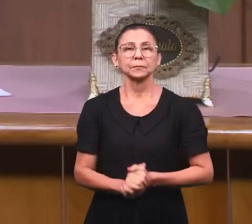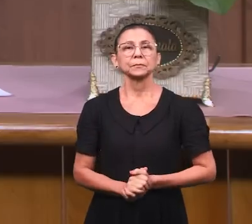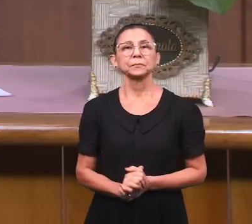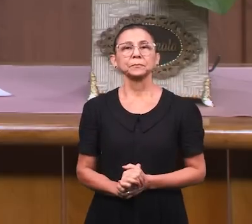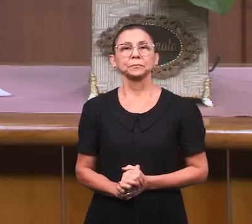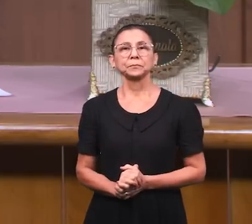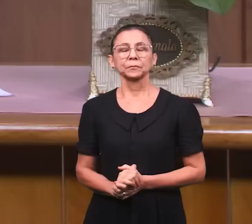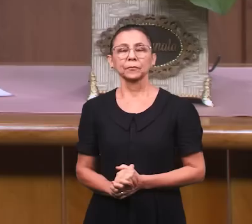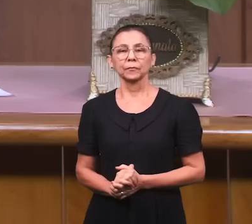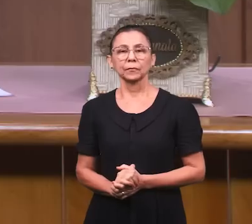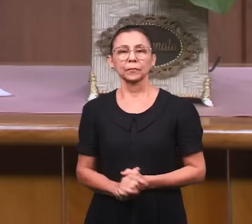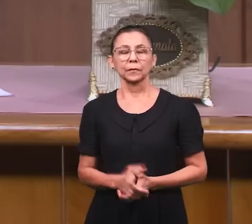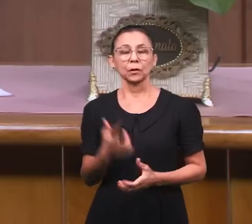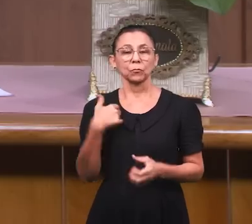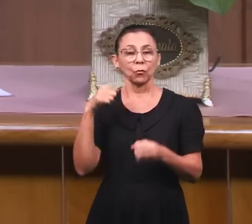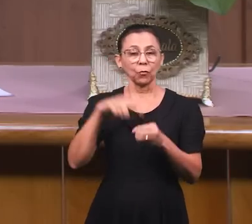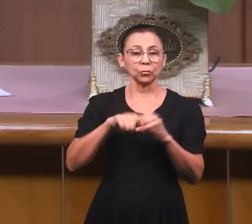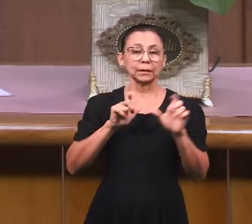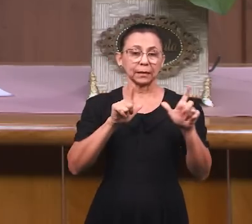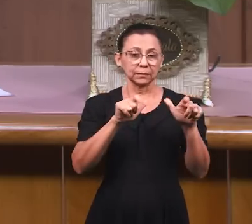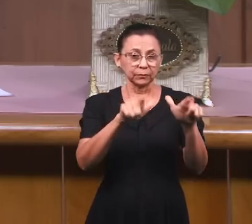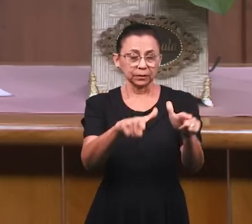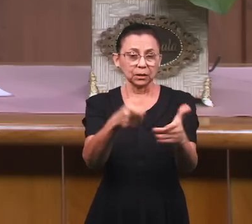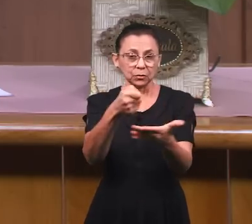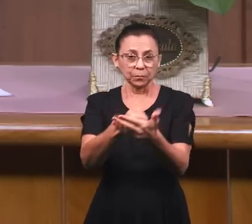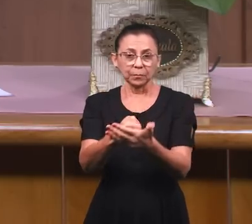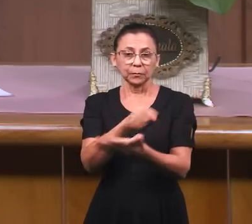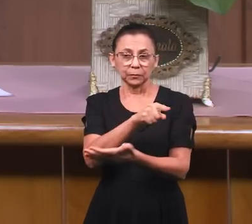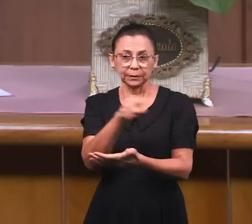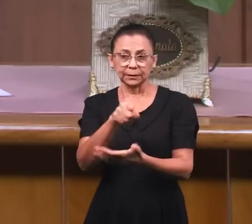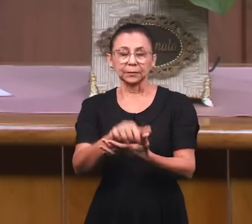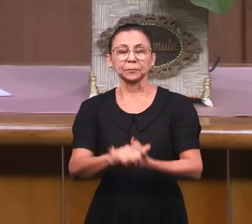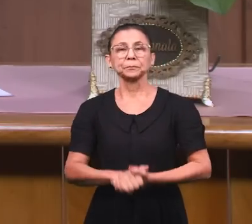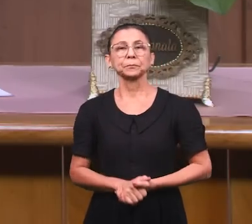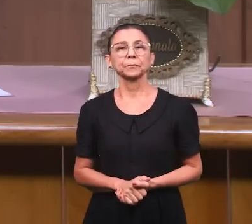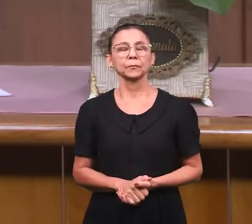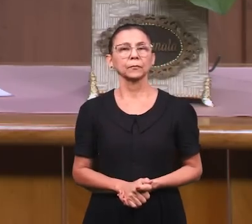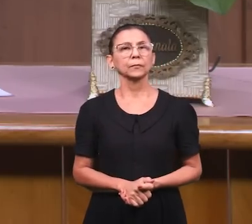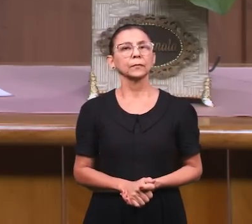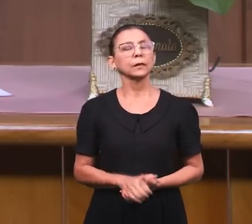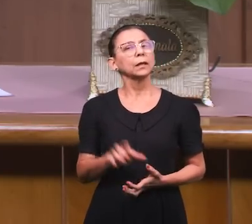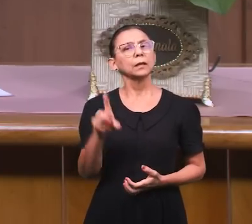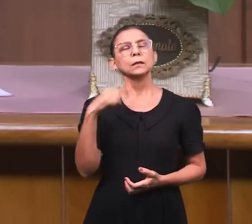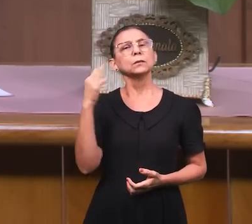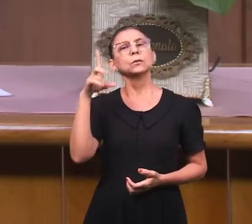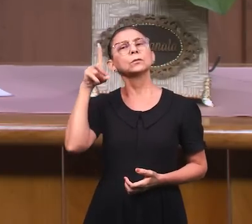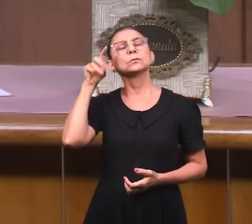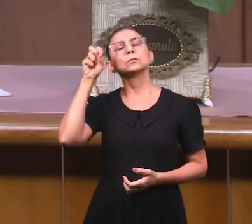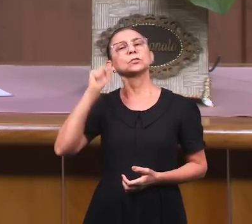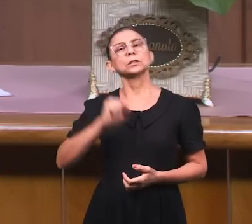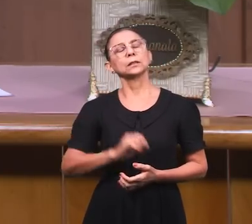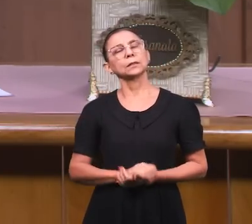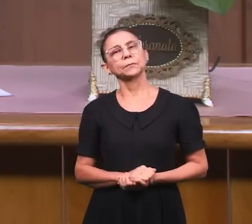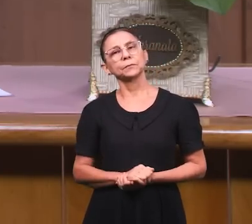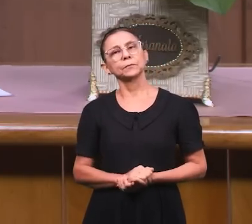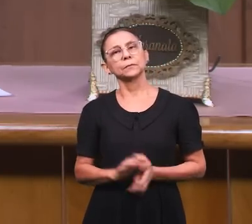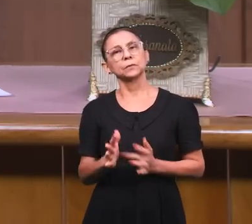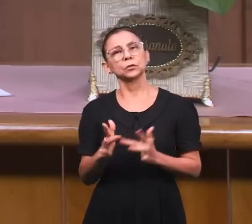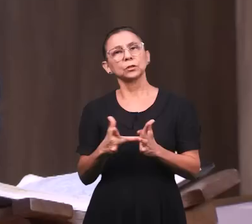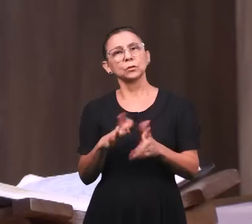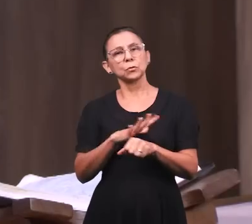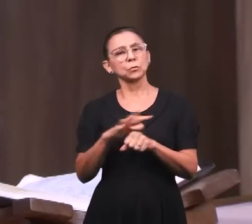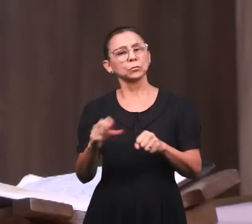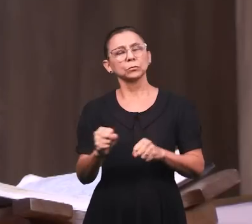porque nós um dia, nós fomos alcançados pelo Senhor Jesus. O Senhor nos chamou, Ele curou as nossas feridas,